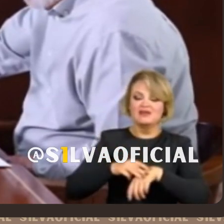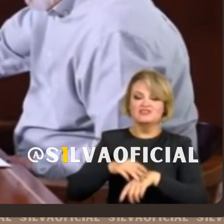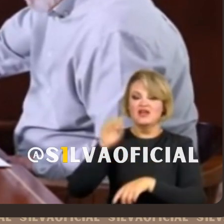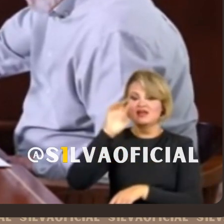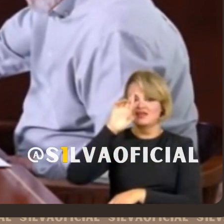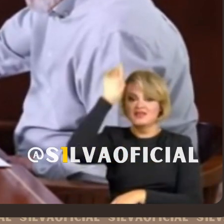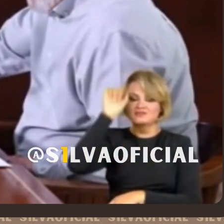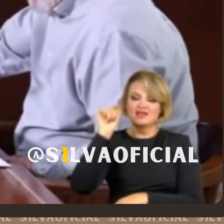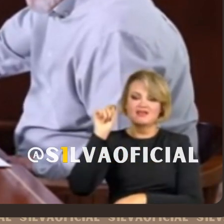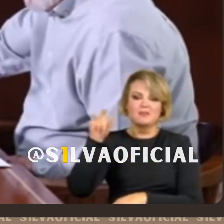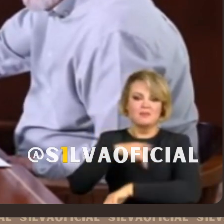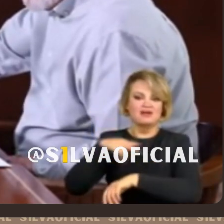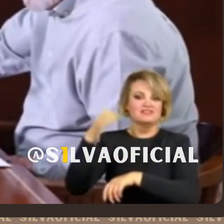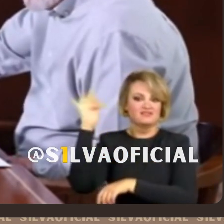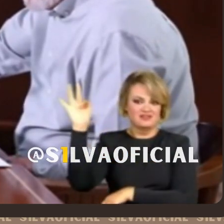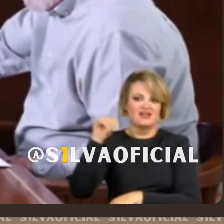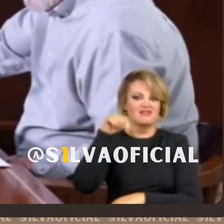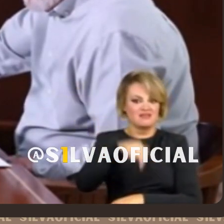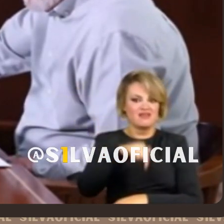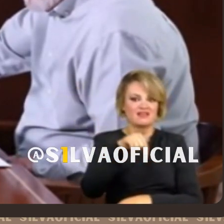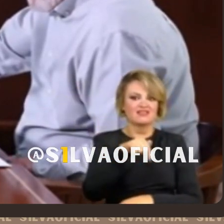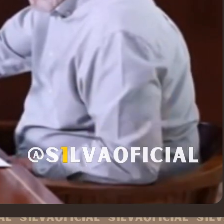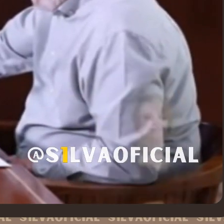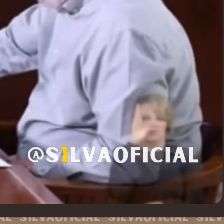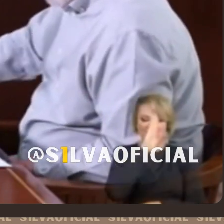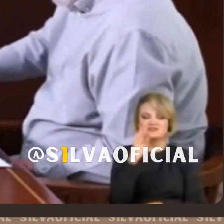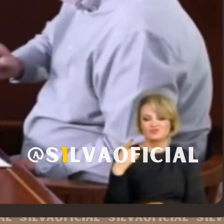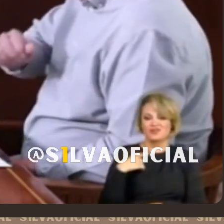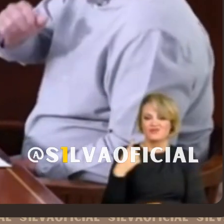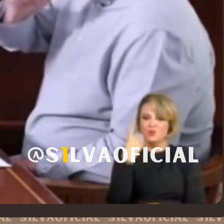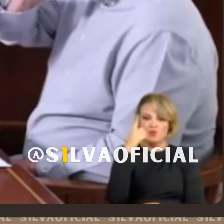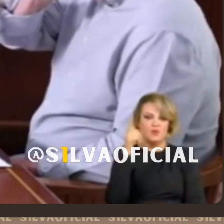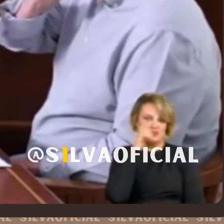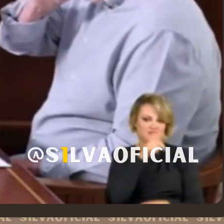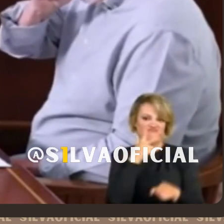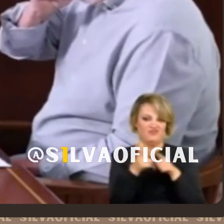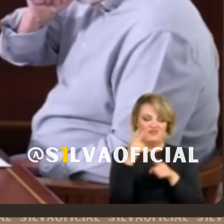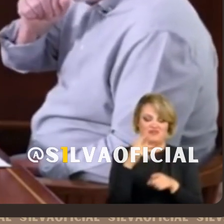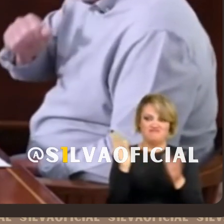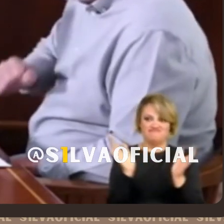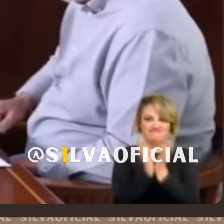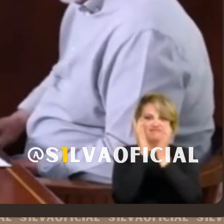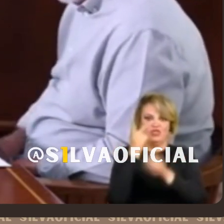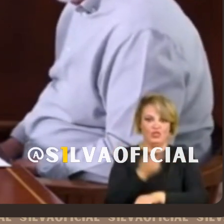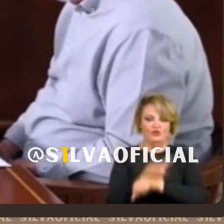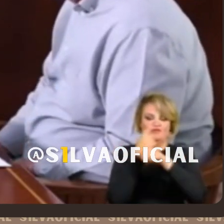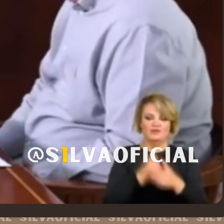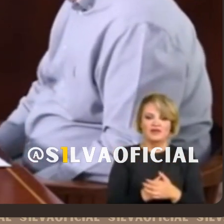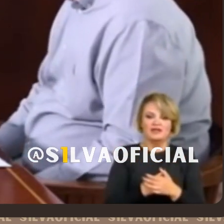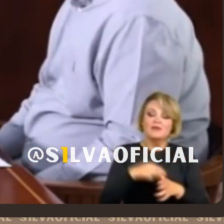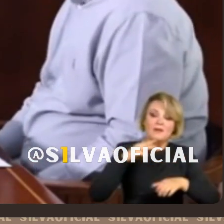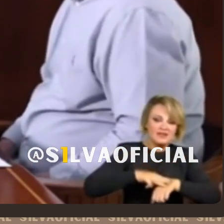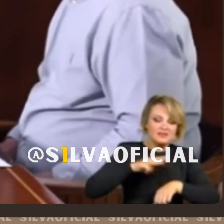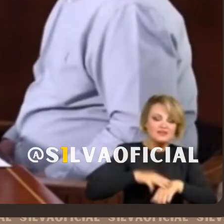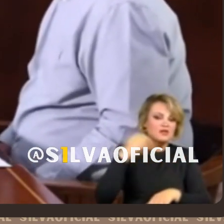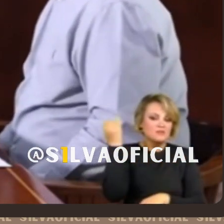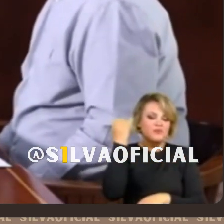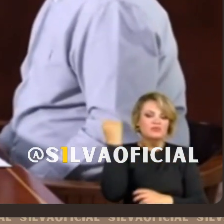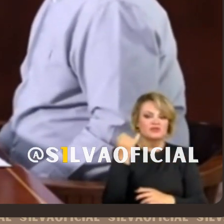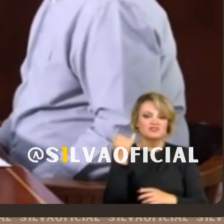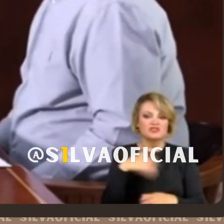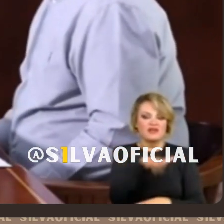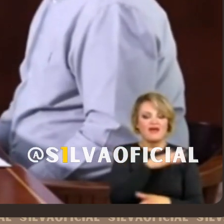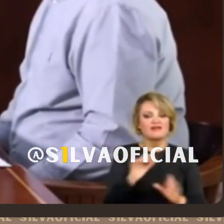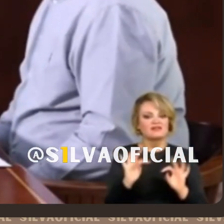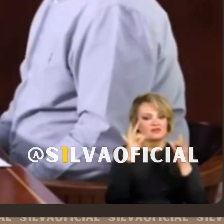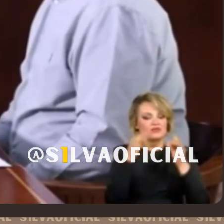da matemática, mas a matemática é super importante porque é a ciência que está por trás dessa tecnologia toda, né? Então, esse